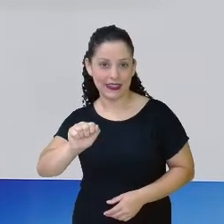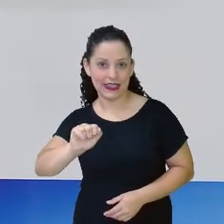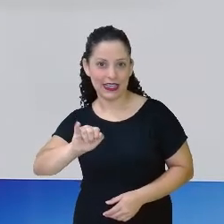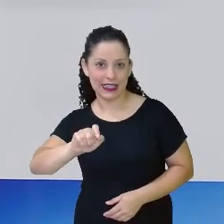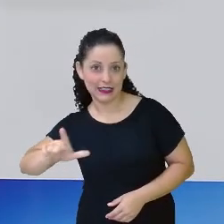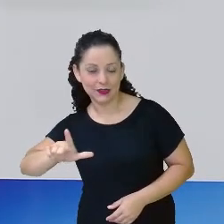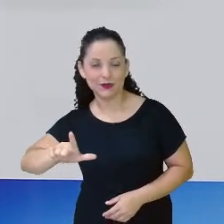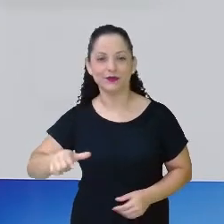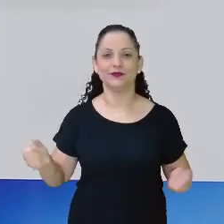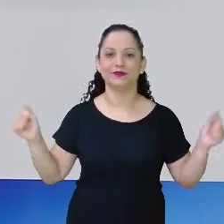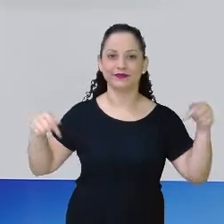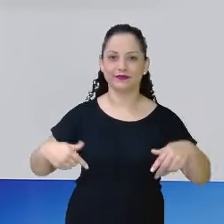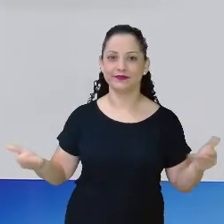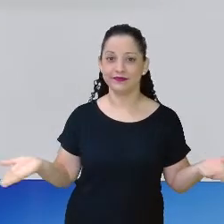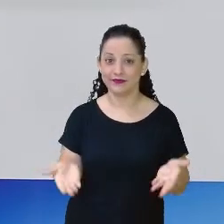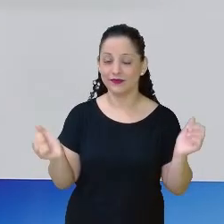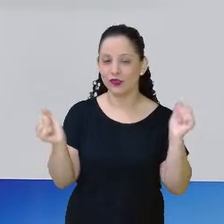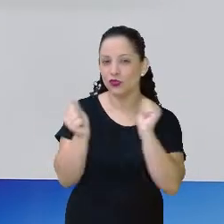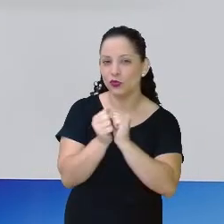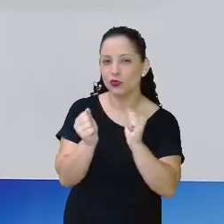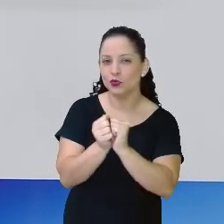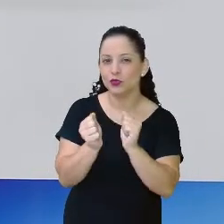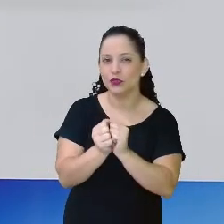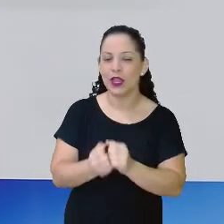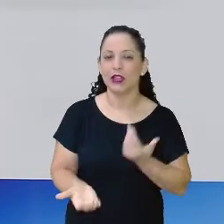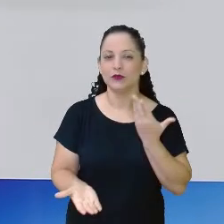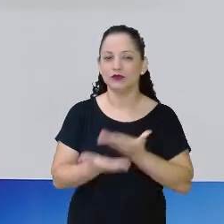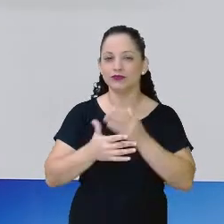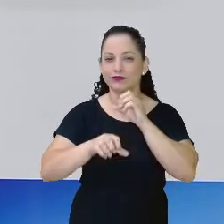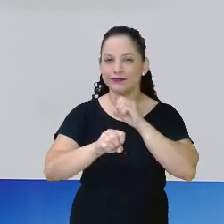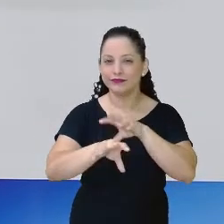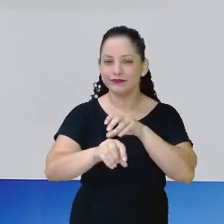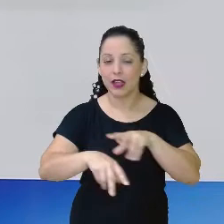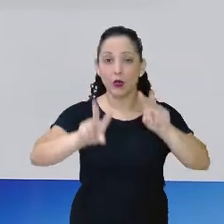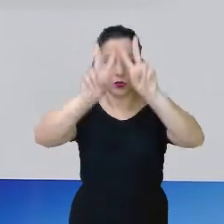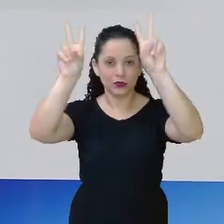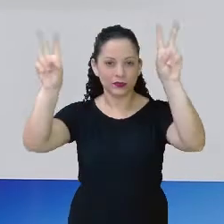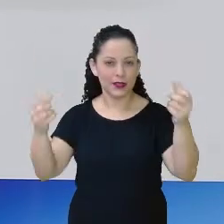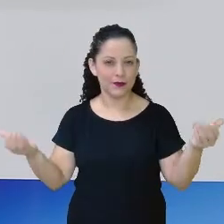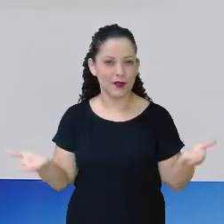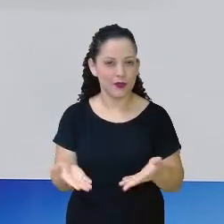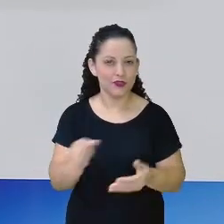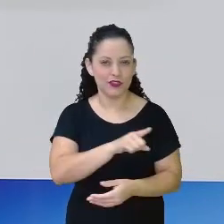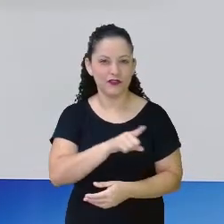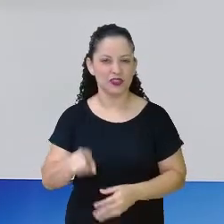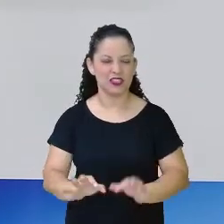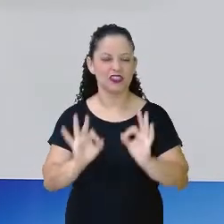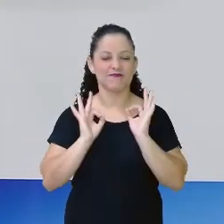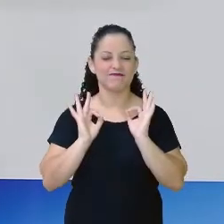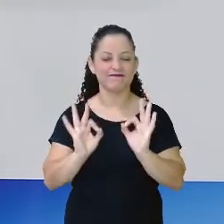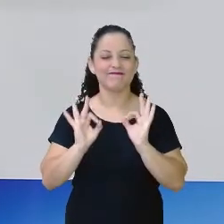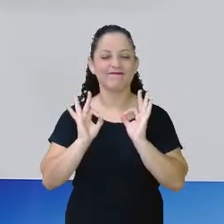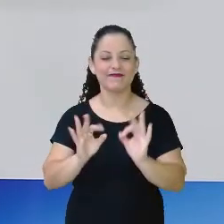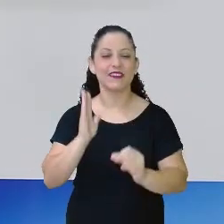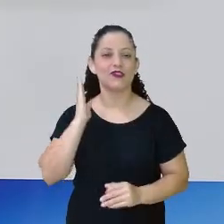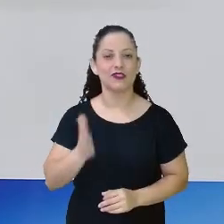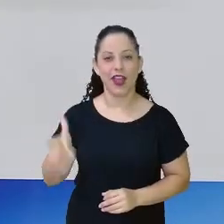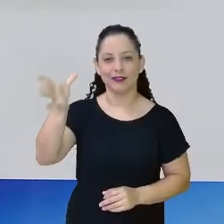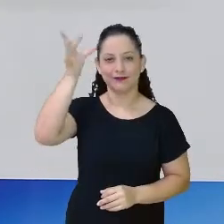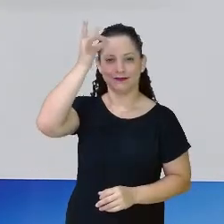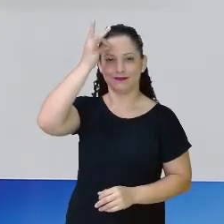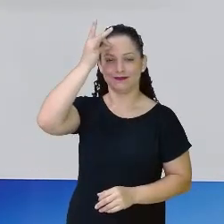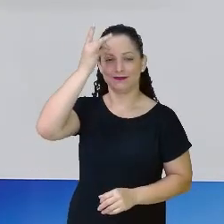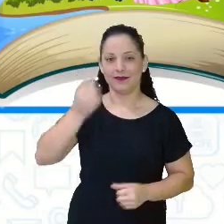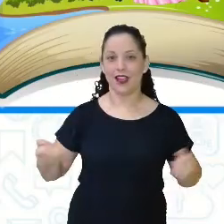vamos passar aí alguns minutinhos revendo, porque o tema de hoje vocês já estão craques, já vou colocar na